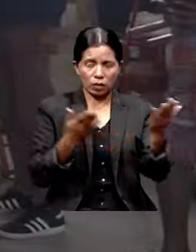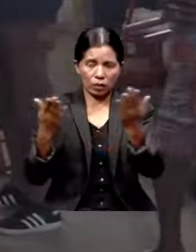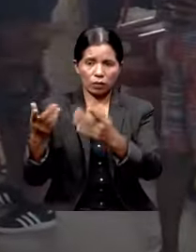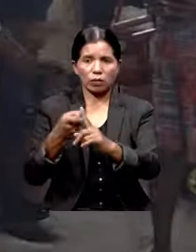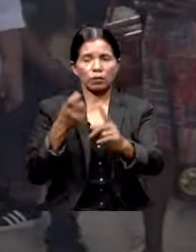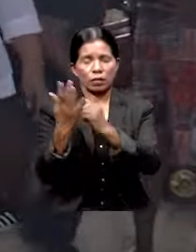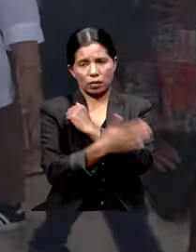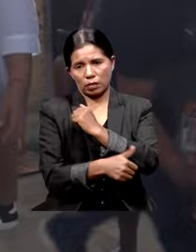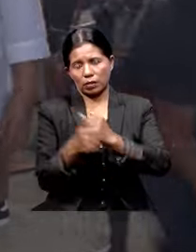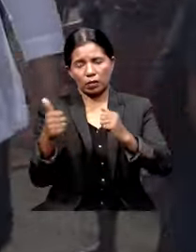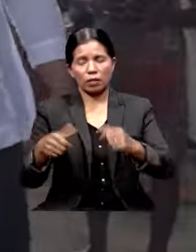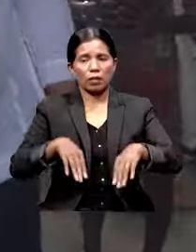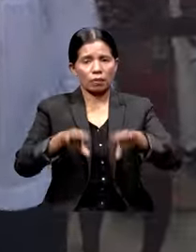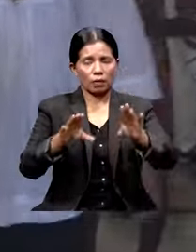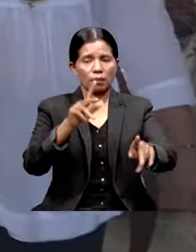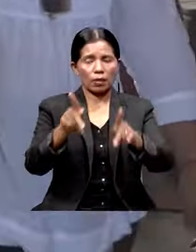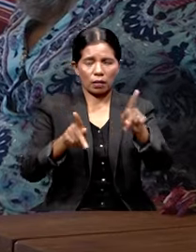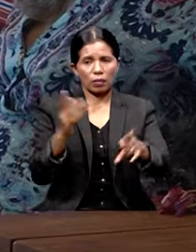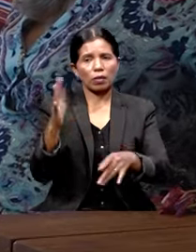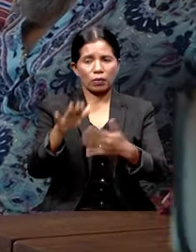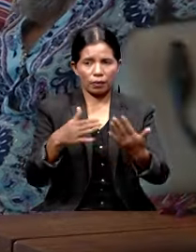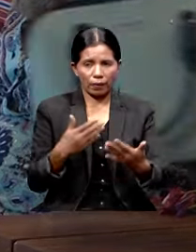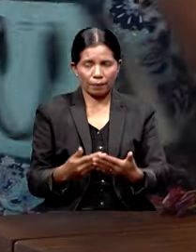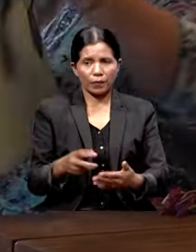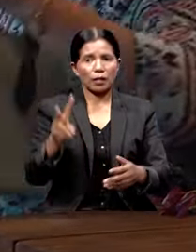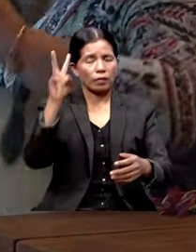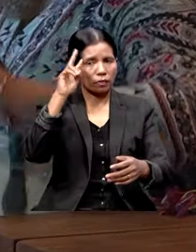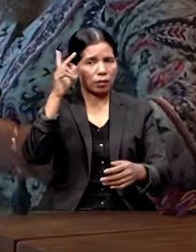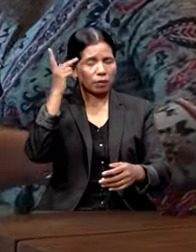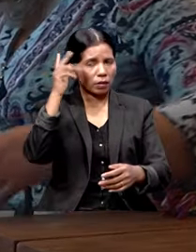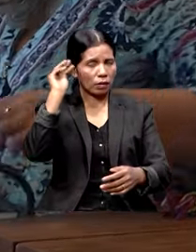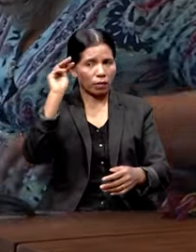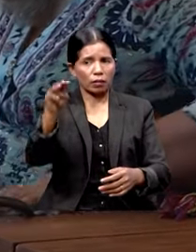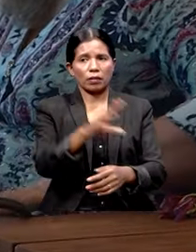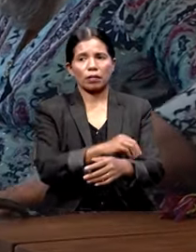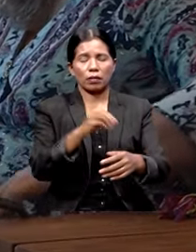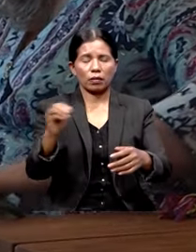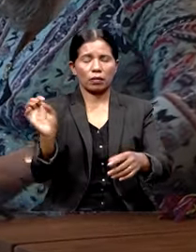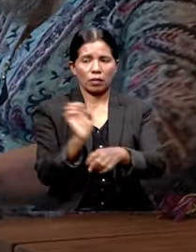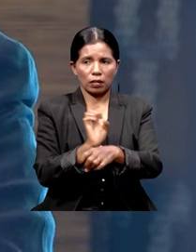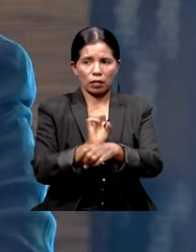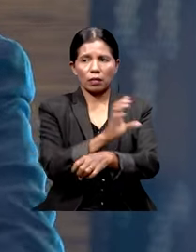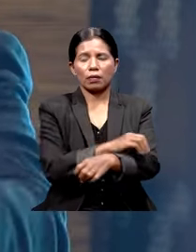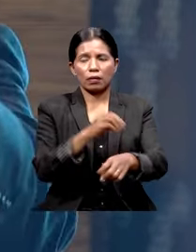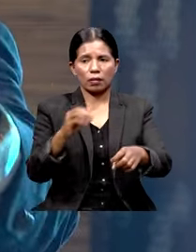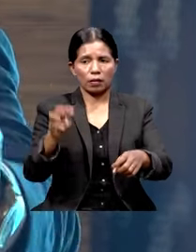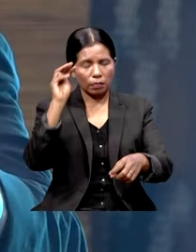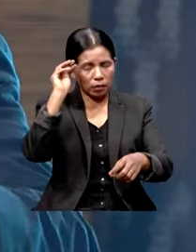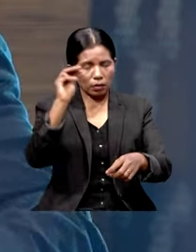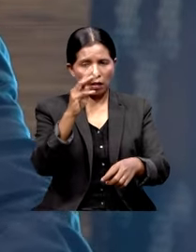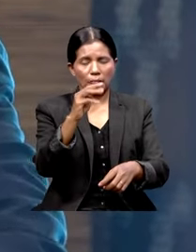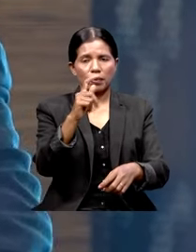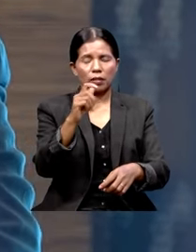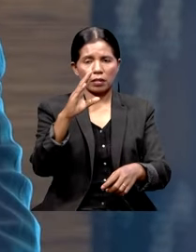importa russo e railior, onde fan ba consumidor sira. Também é vice-primeiro-ministro, ministro coordenador assuntos econômicos, no ministro turismo